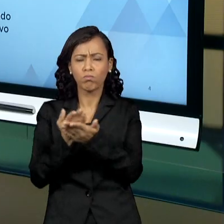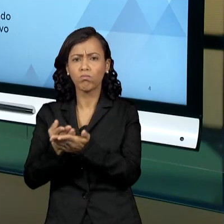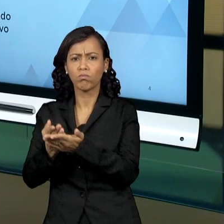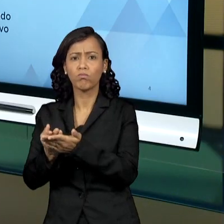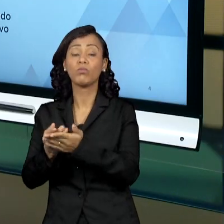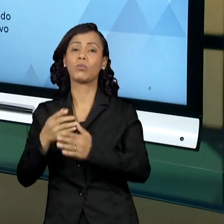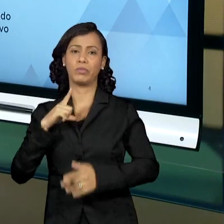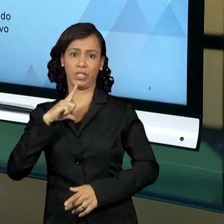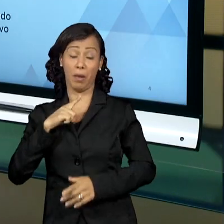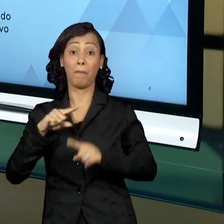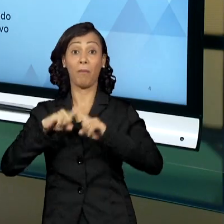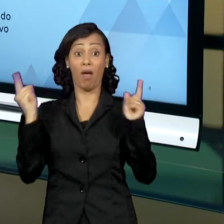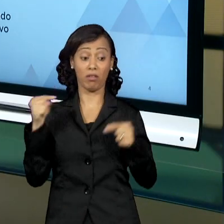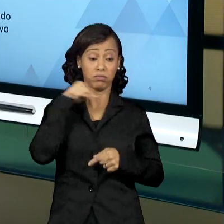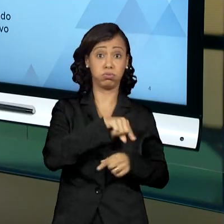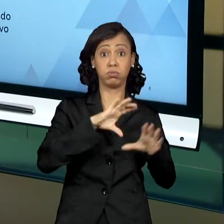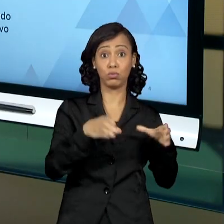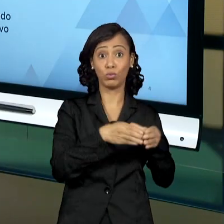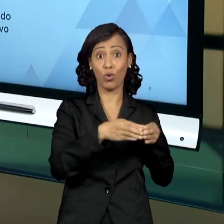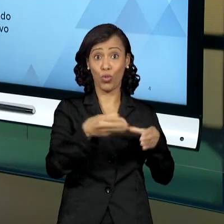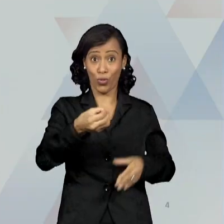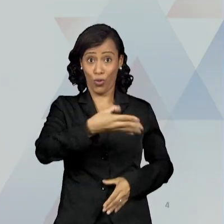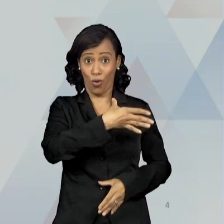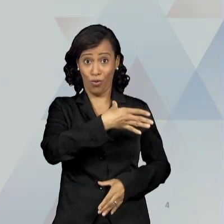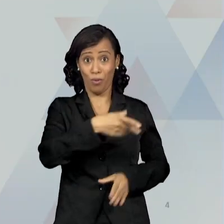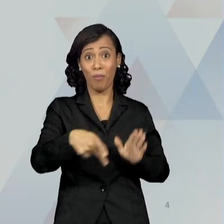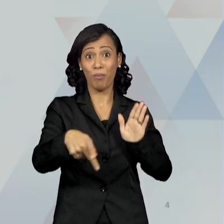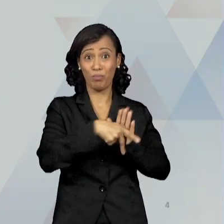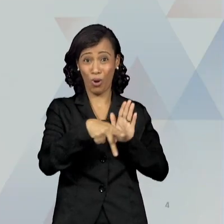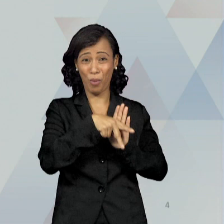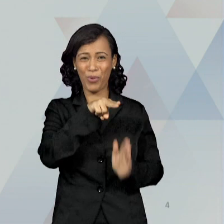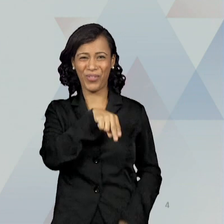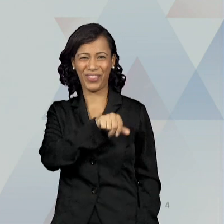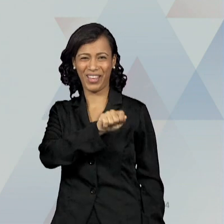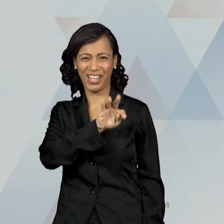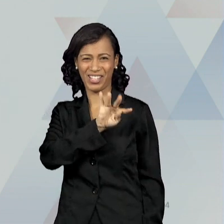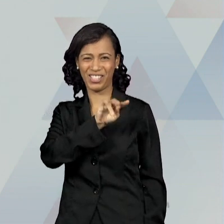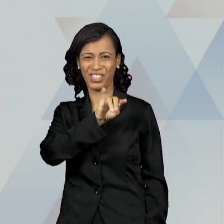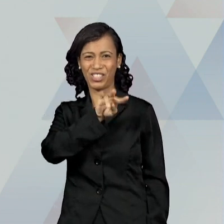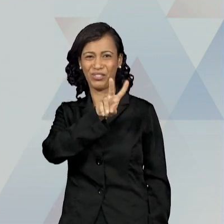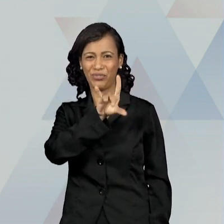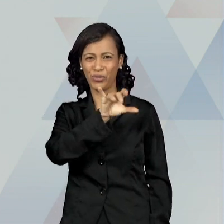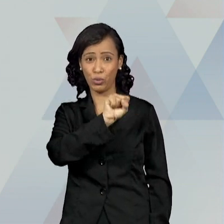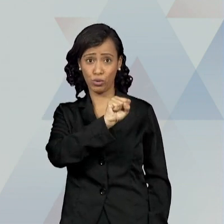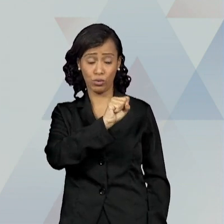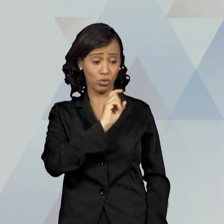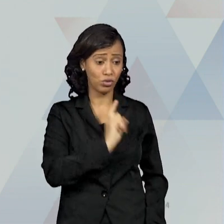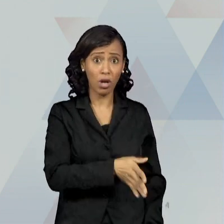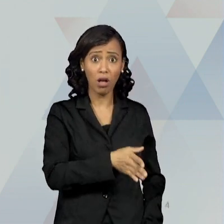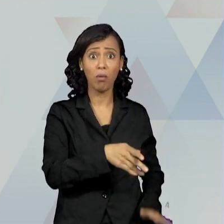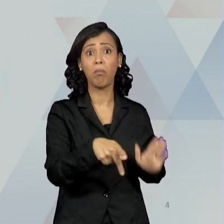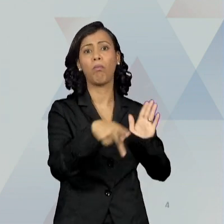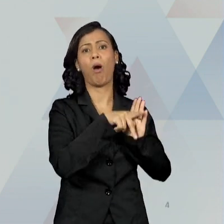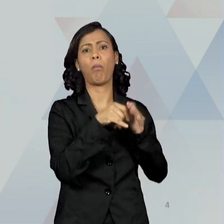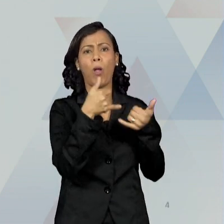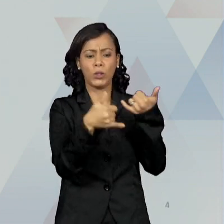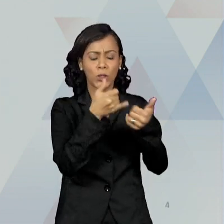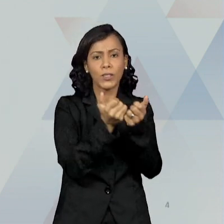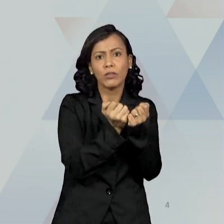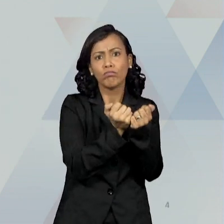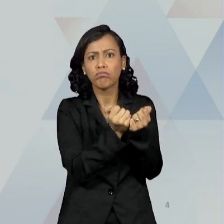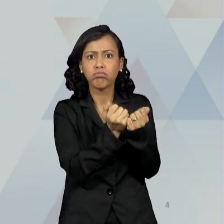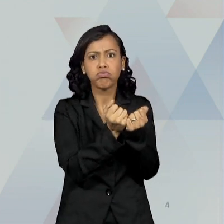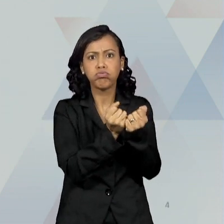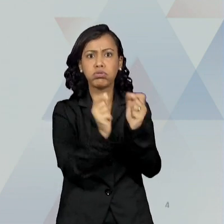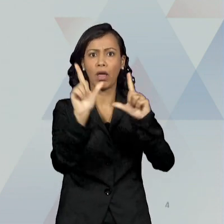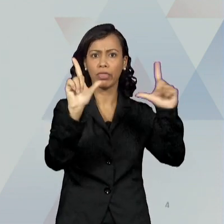Já esta nova geração dos nativos, eles têm, né, a TV, a internet, os games, os recursos